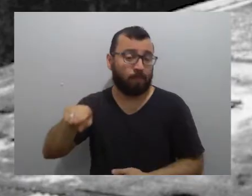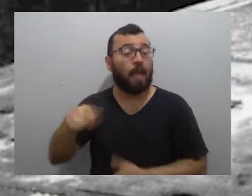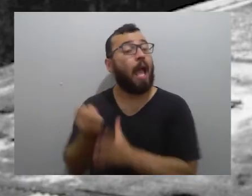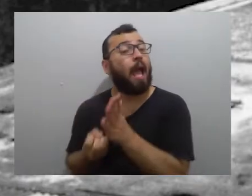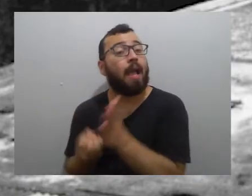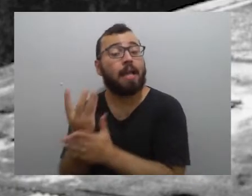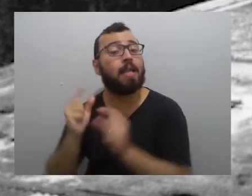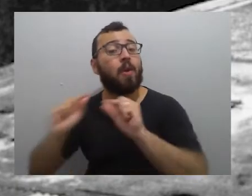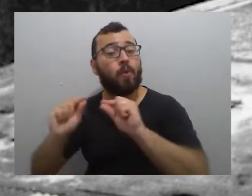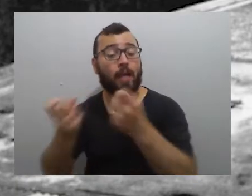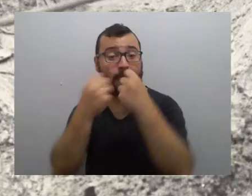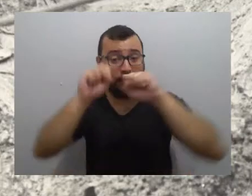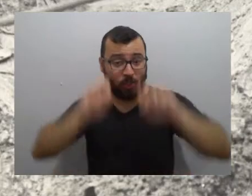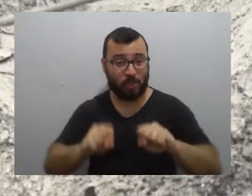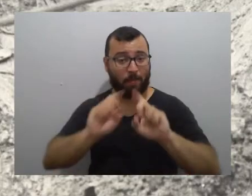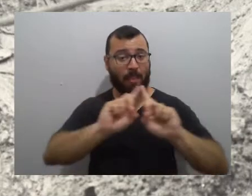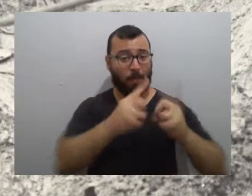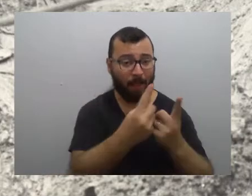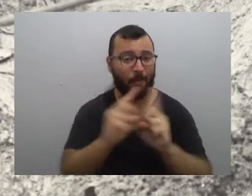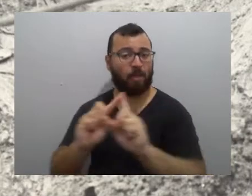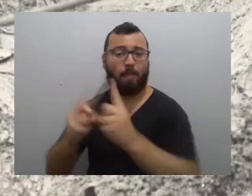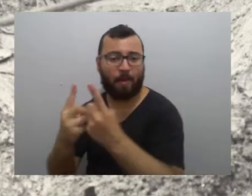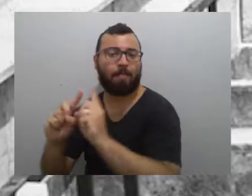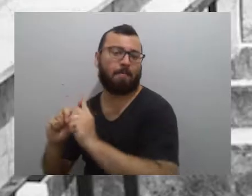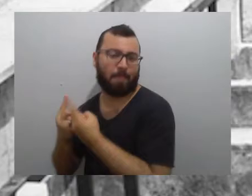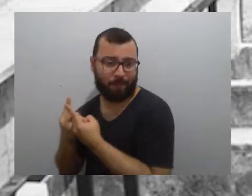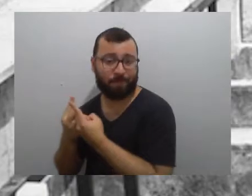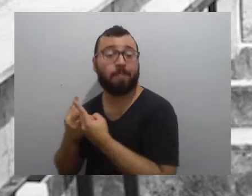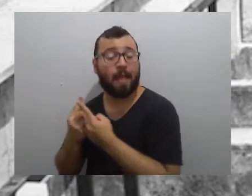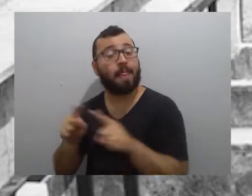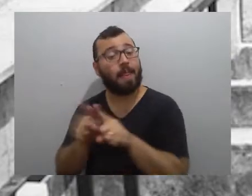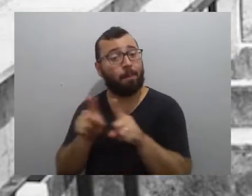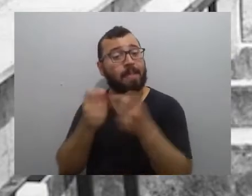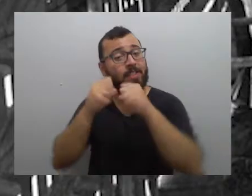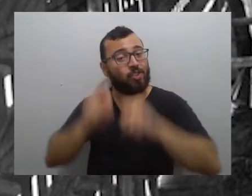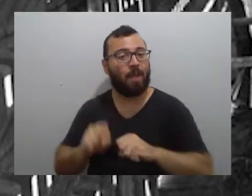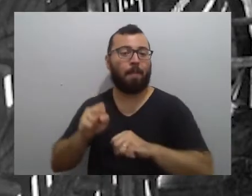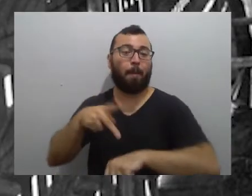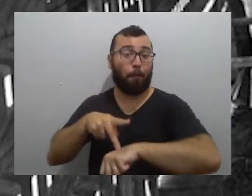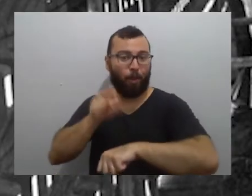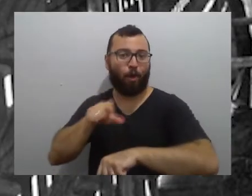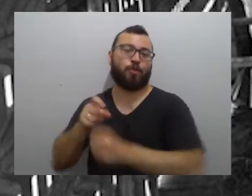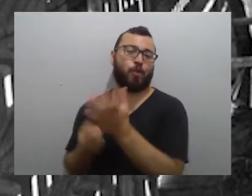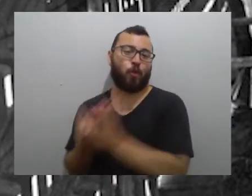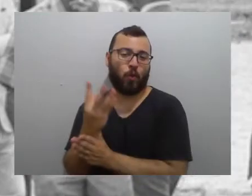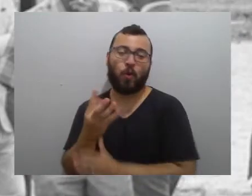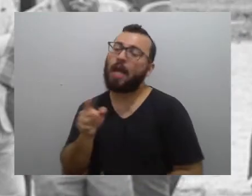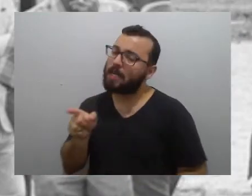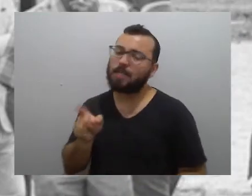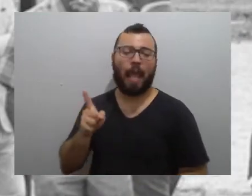significativa. Durante a ditadura, a cidade universitária passou por grandes transformações com a construção de novos